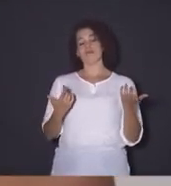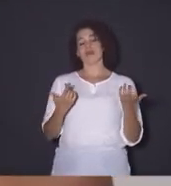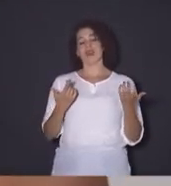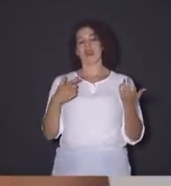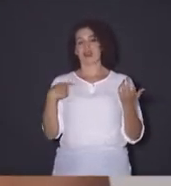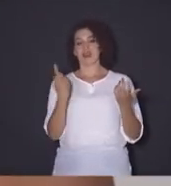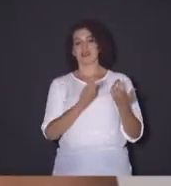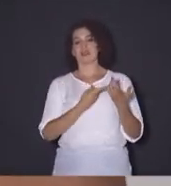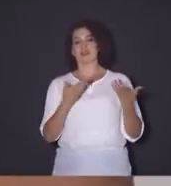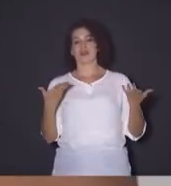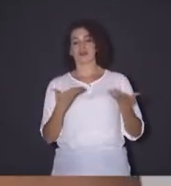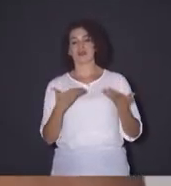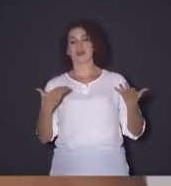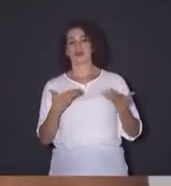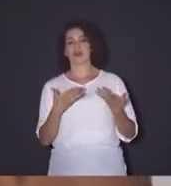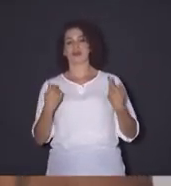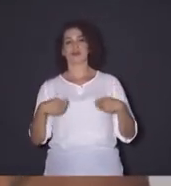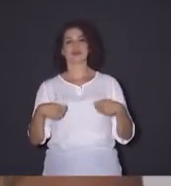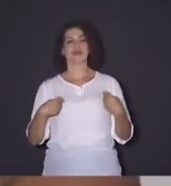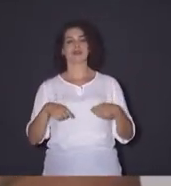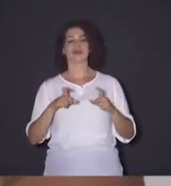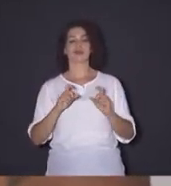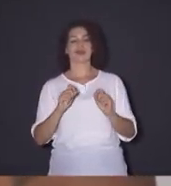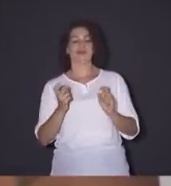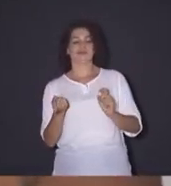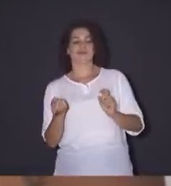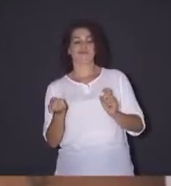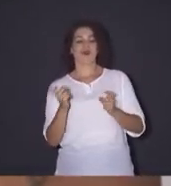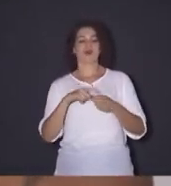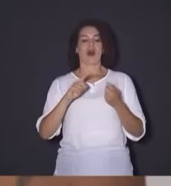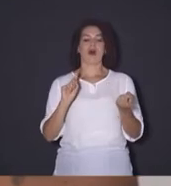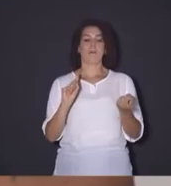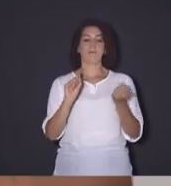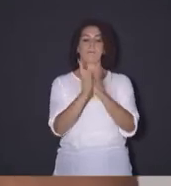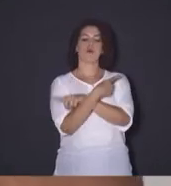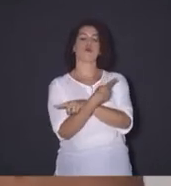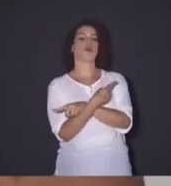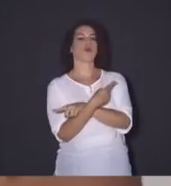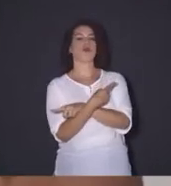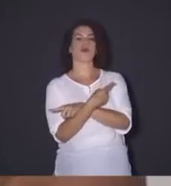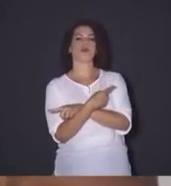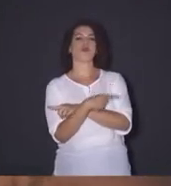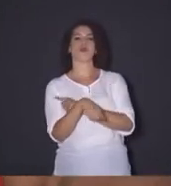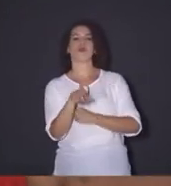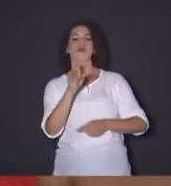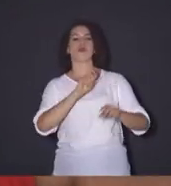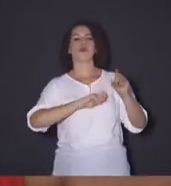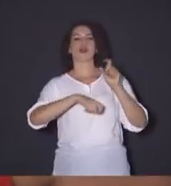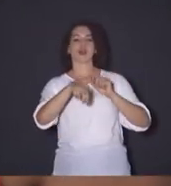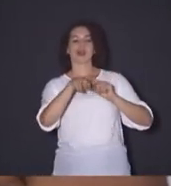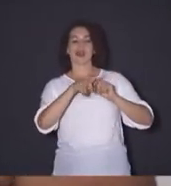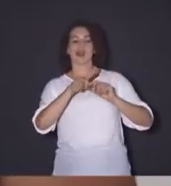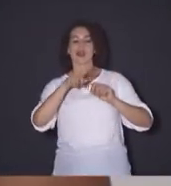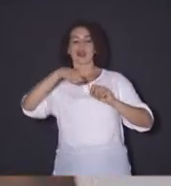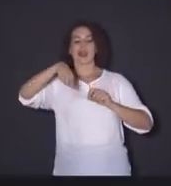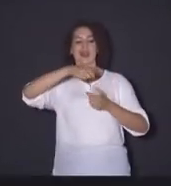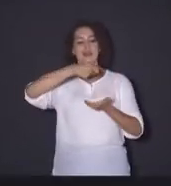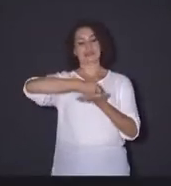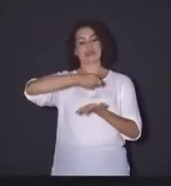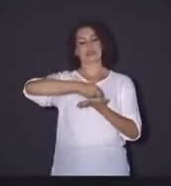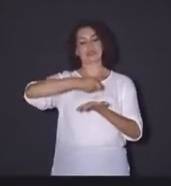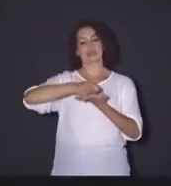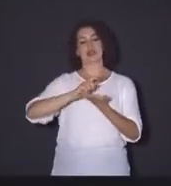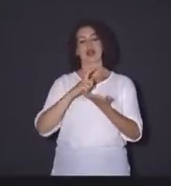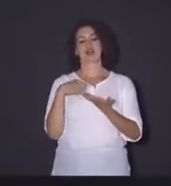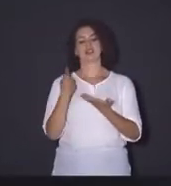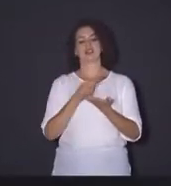enfrenta hoje é fazer a contra mão né está na contramão disso que que nos exigem tanto não é por isso